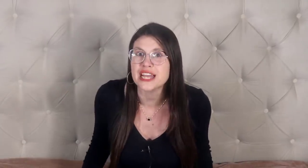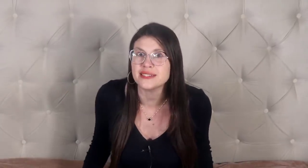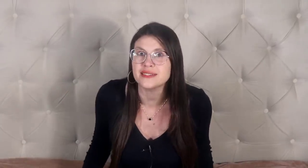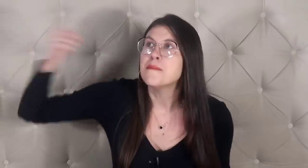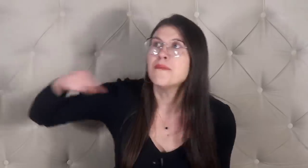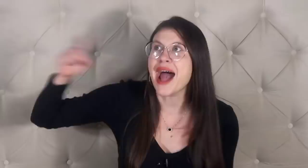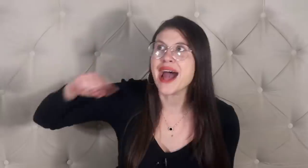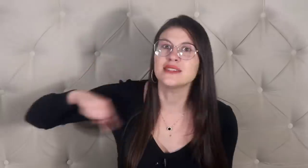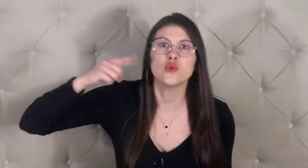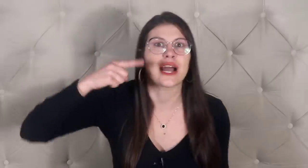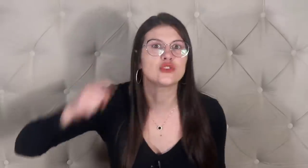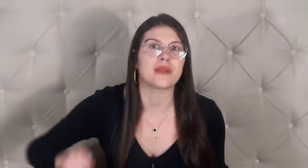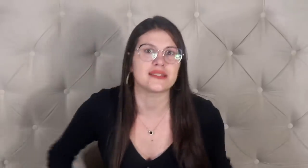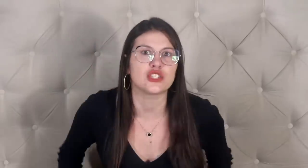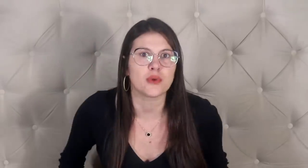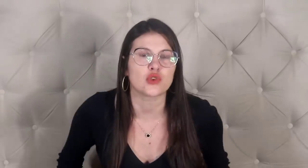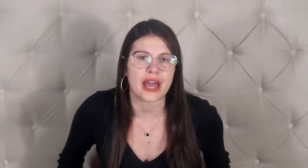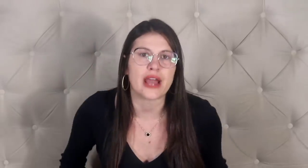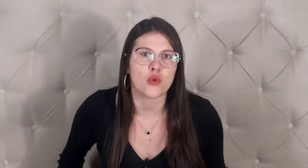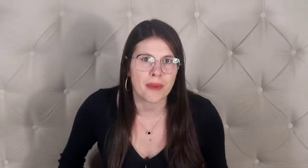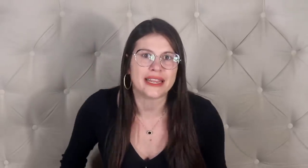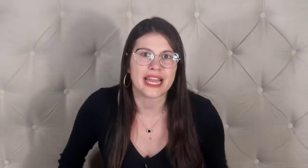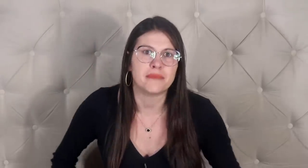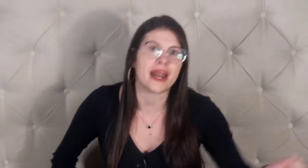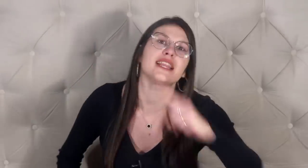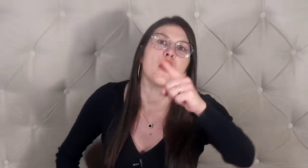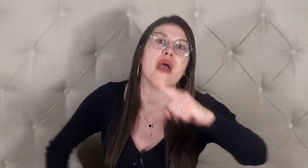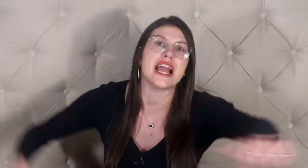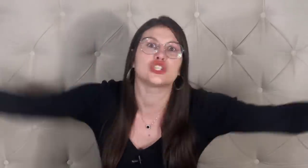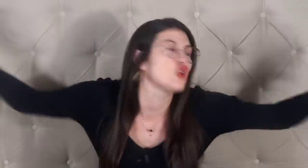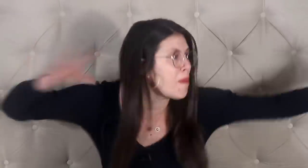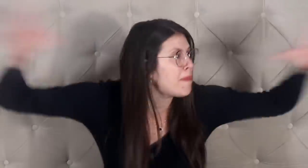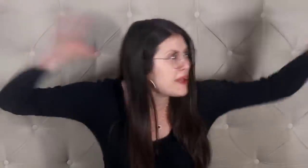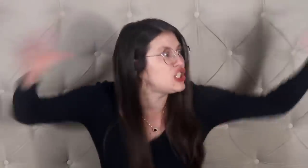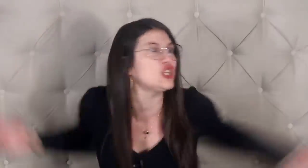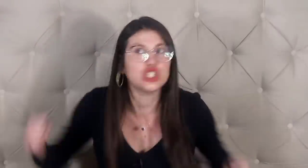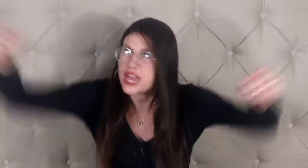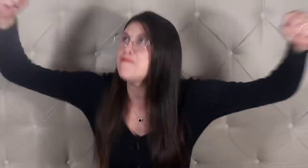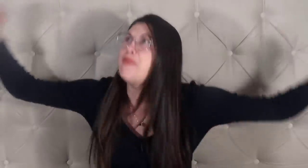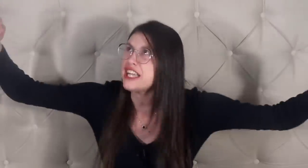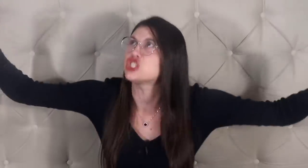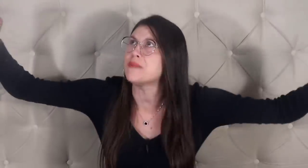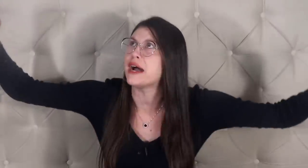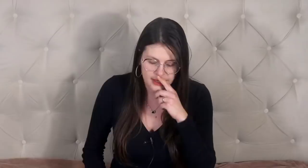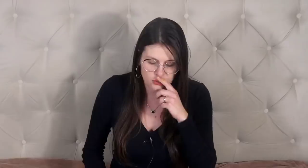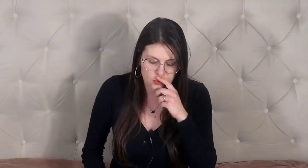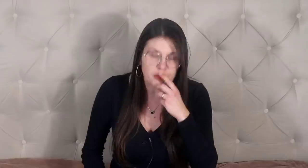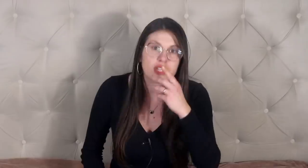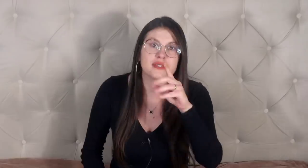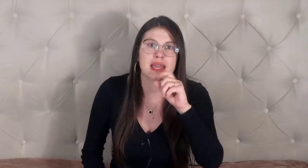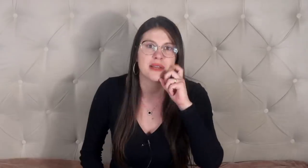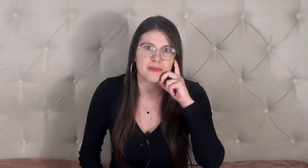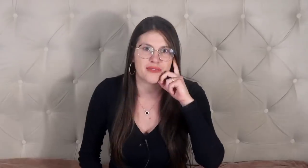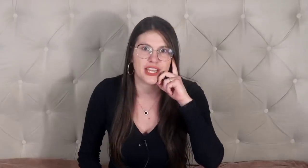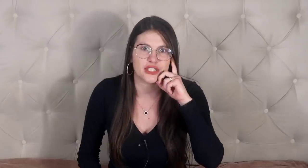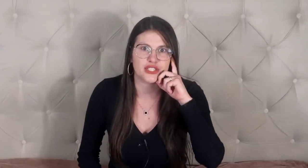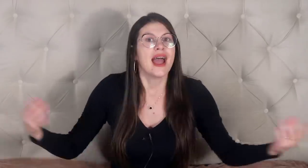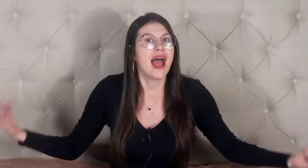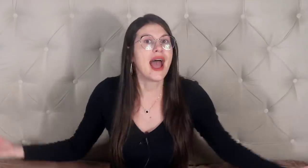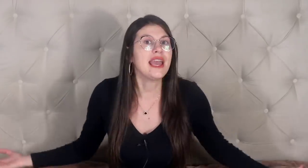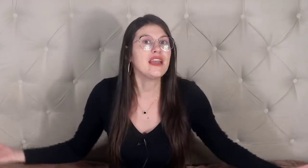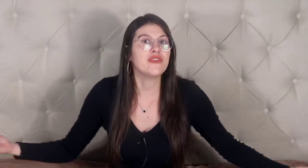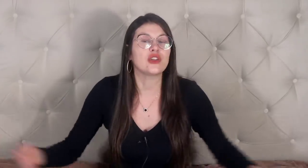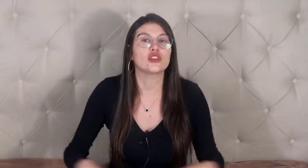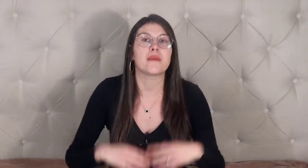povo fez. Mas no caso do presidente Bolsonaro, a culpa é dele. Prendam ele, super pedido de impeachment! Não, desculpa gente, isso aí é mais pra